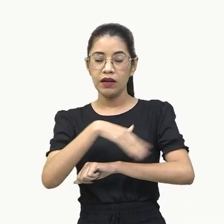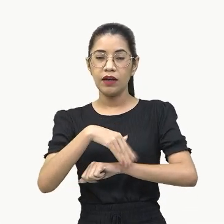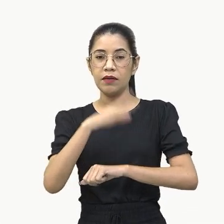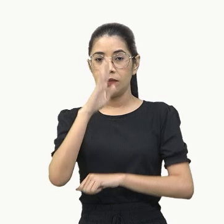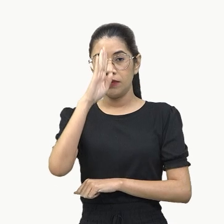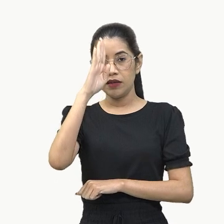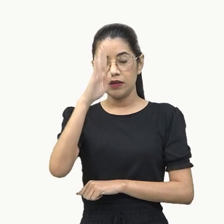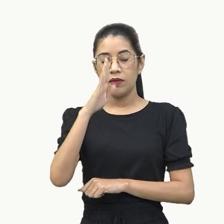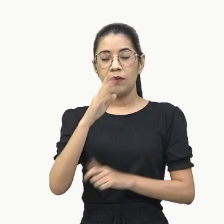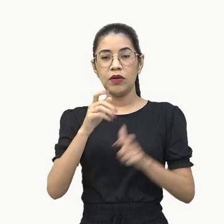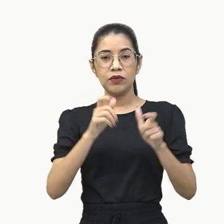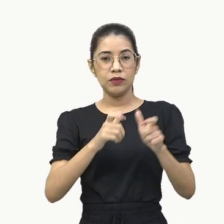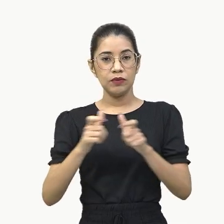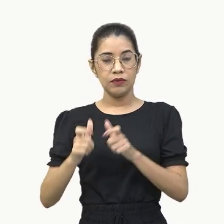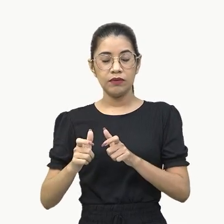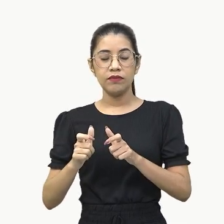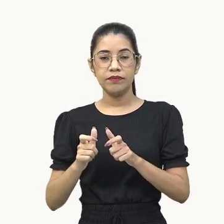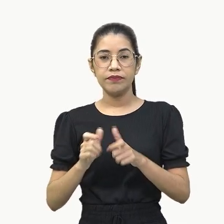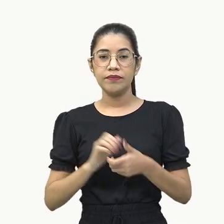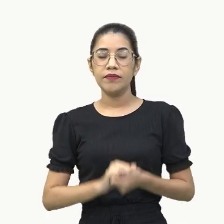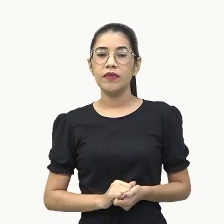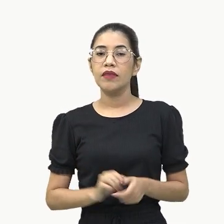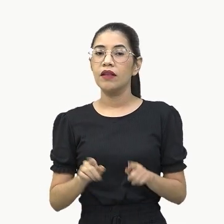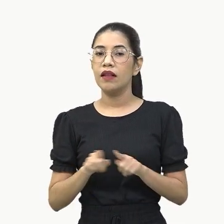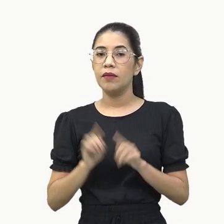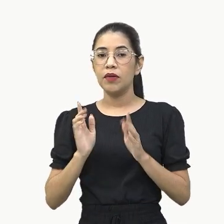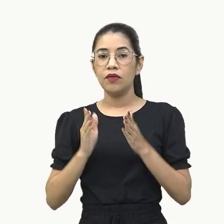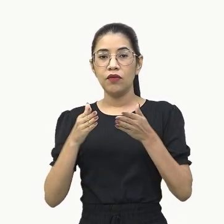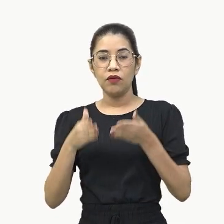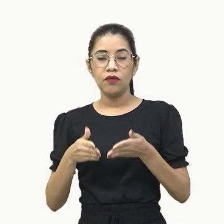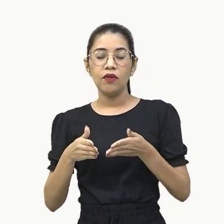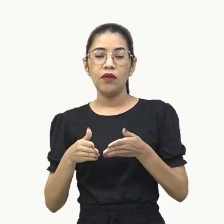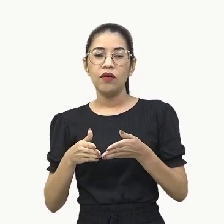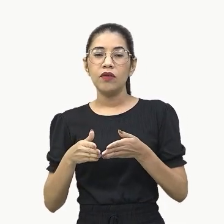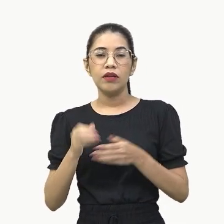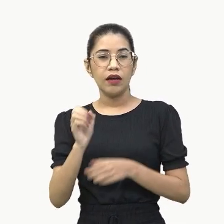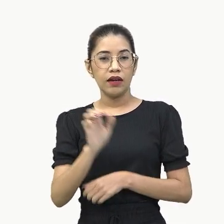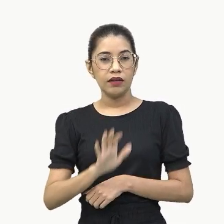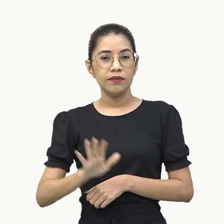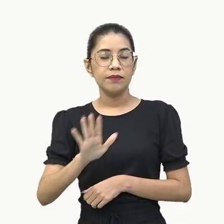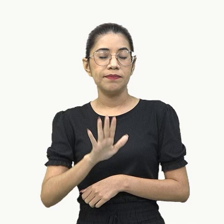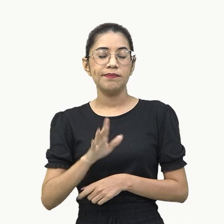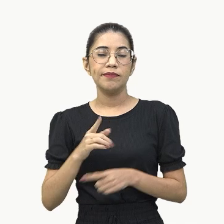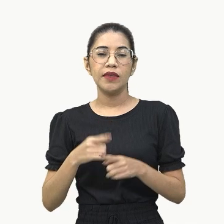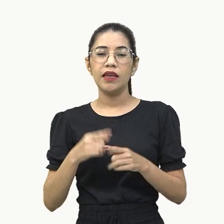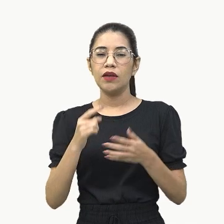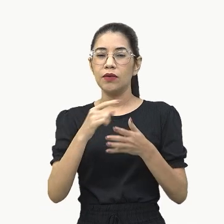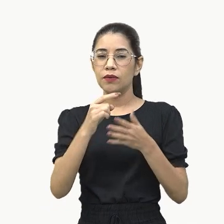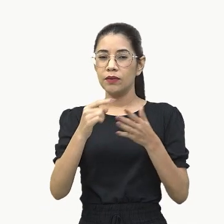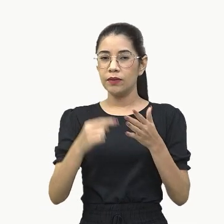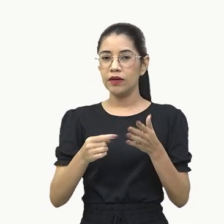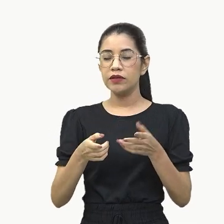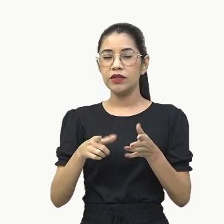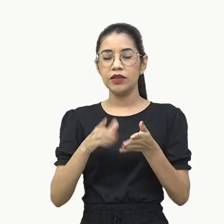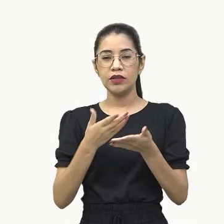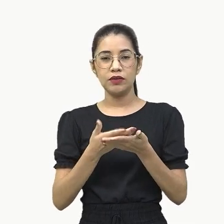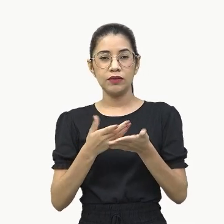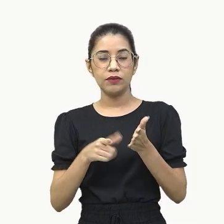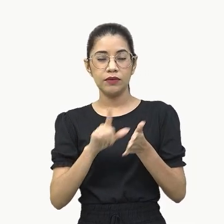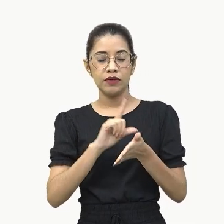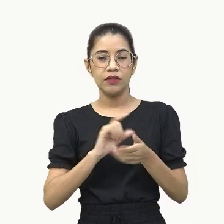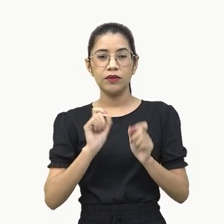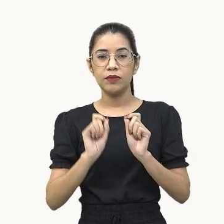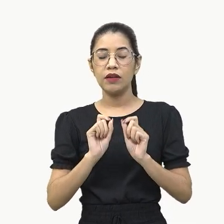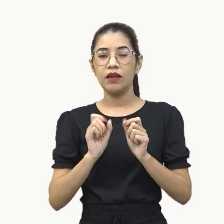rodovias pavimentadas mas também para essa região né Por conta daqueles fatores que a gente já observou eh da das